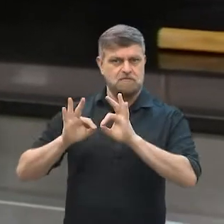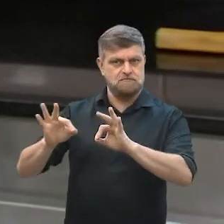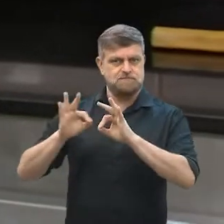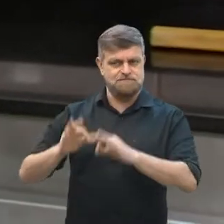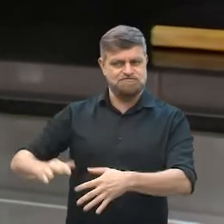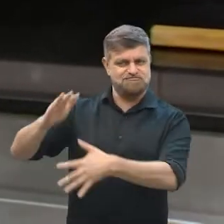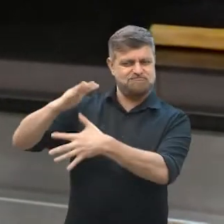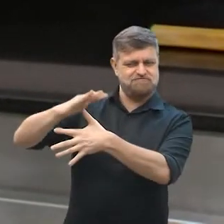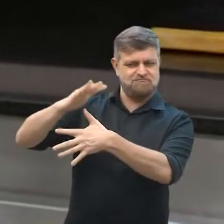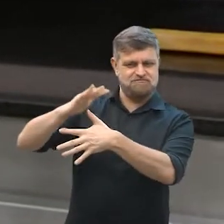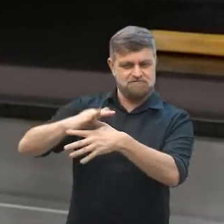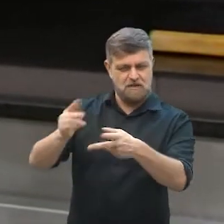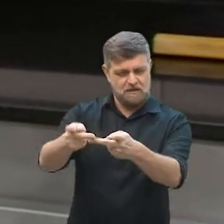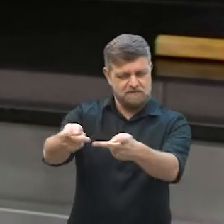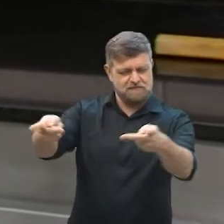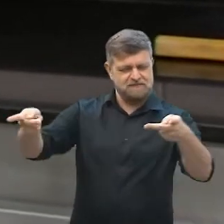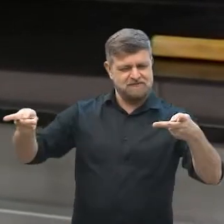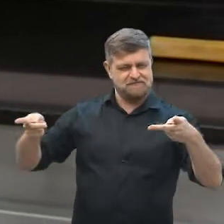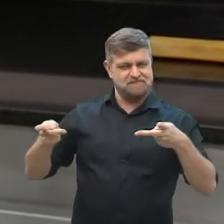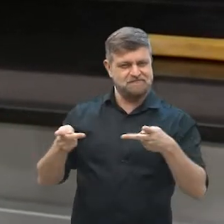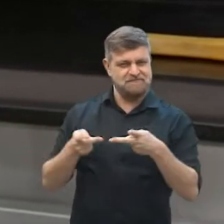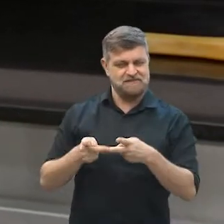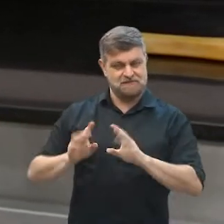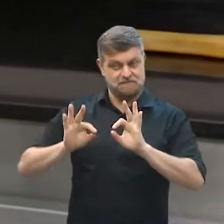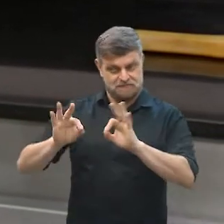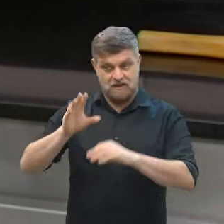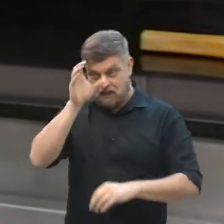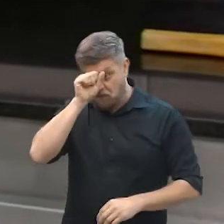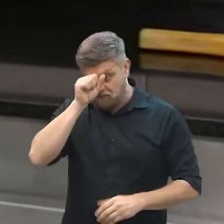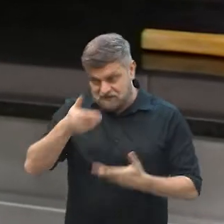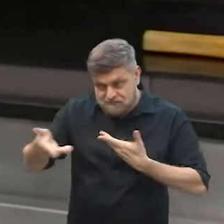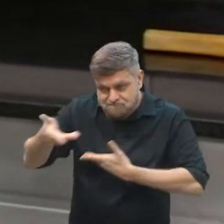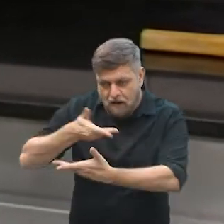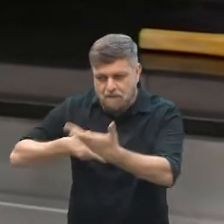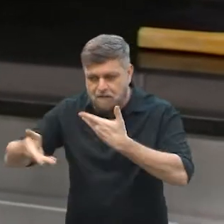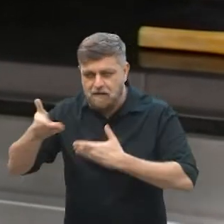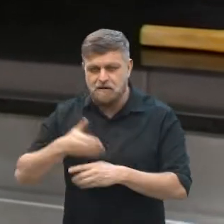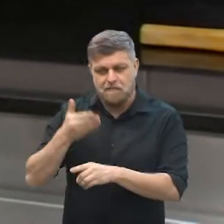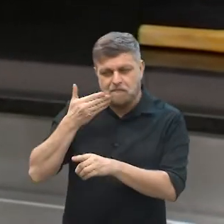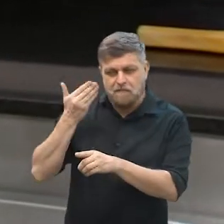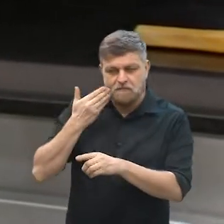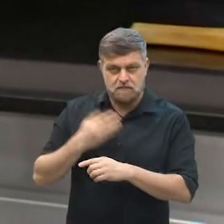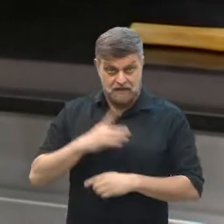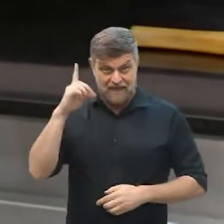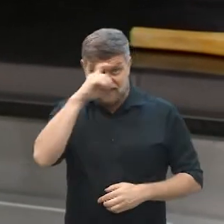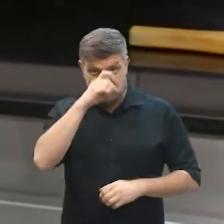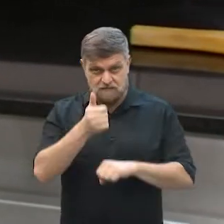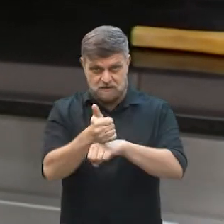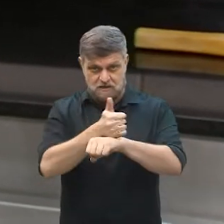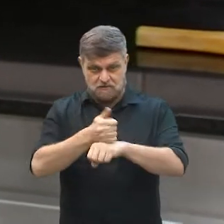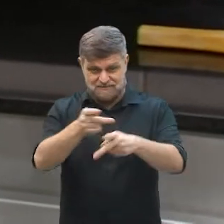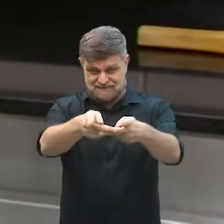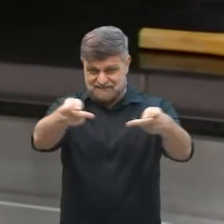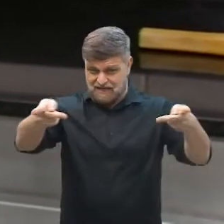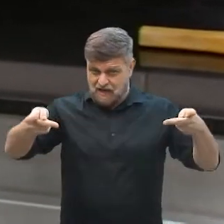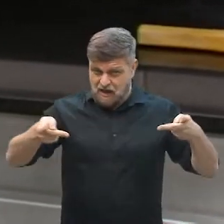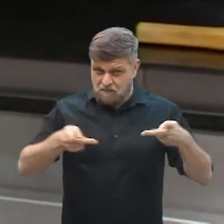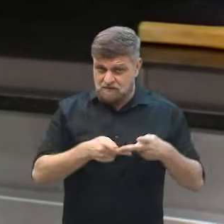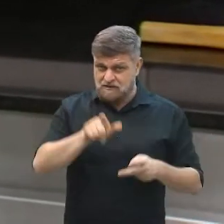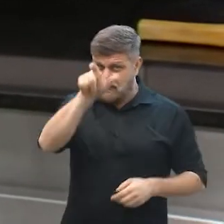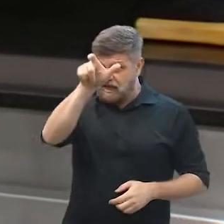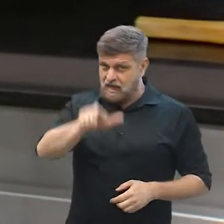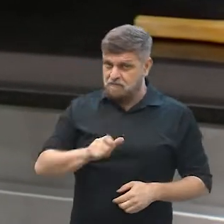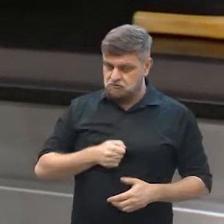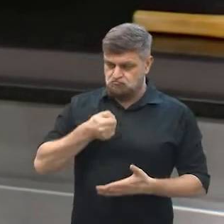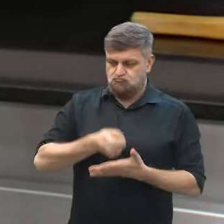pizza. Ele é um grande cara bom também. Aprendi com ele. E vem cá, é difícil ser pizzaiolo porque, olha, tem cada cliente exigente. A pizza